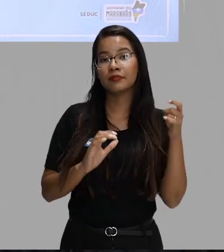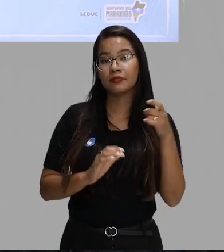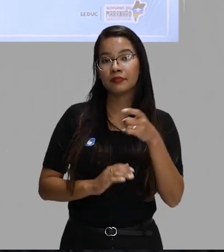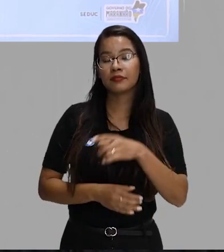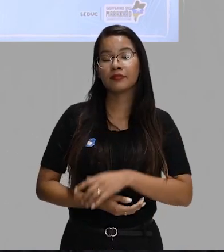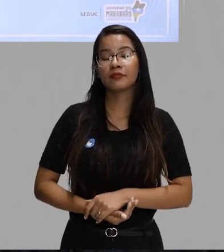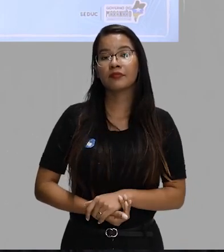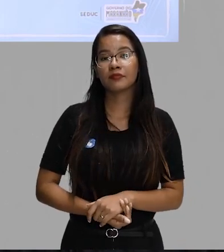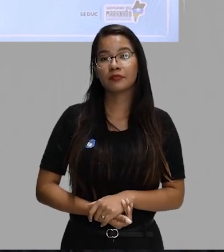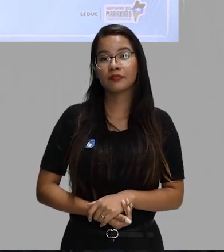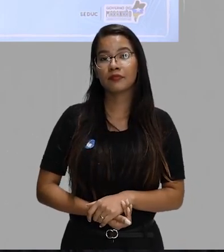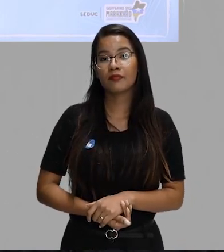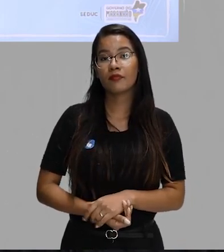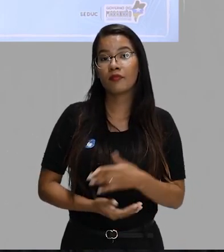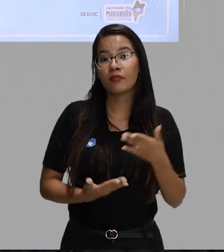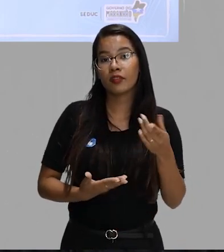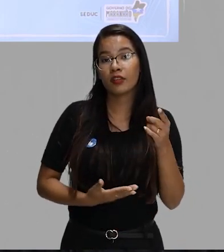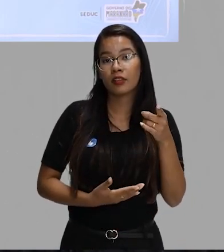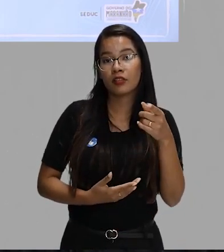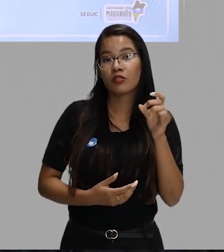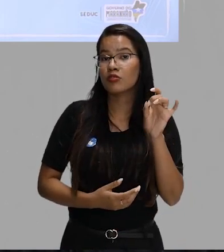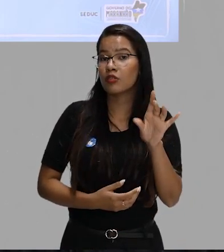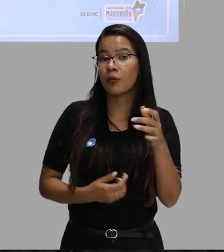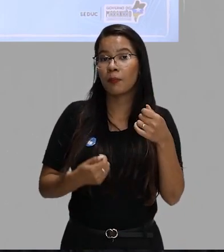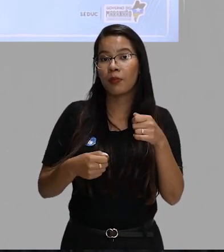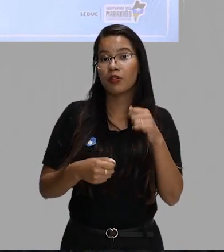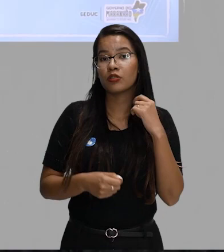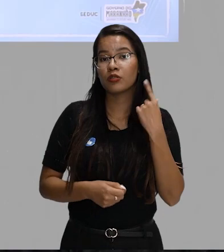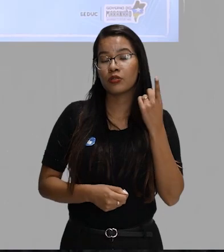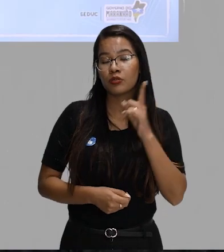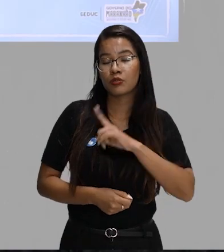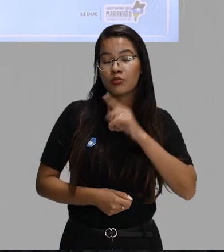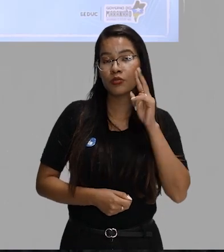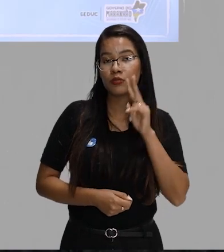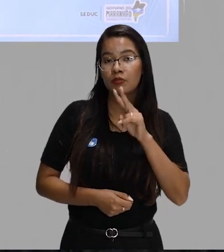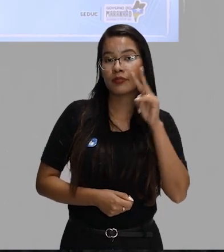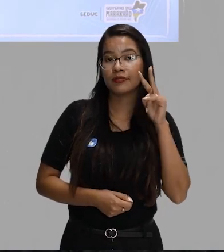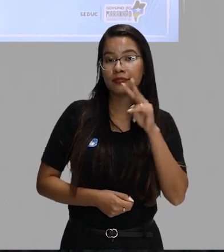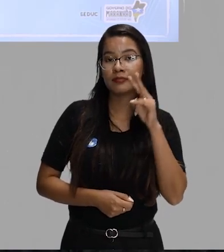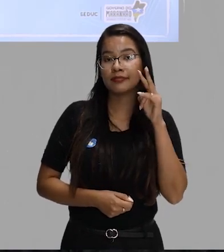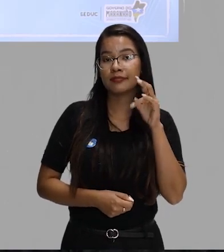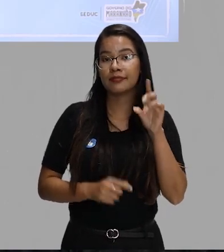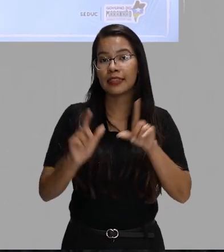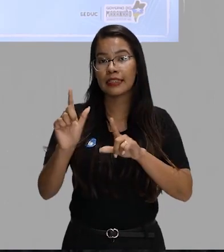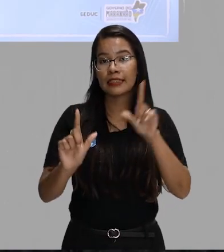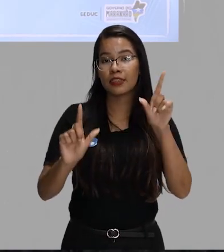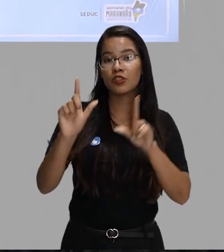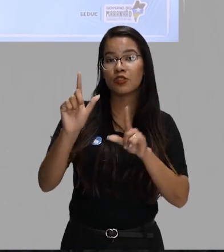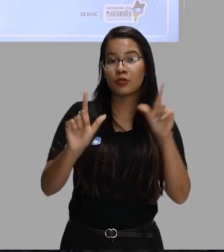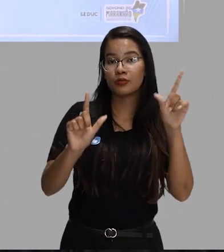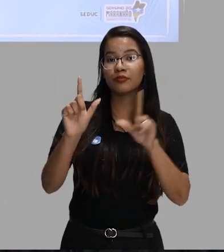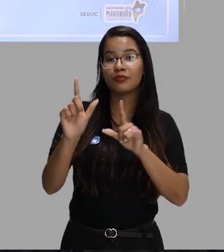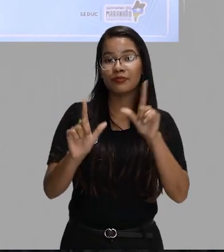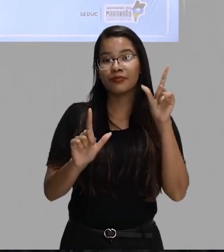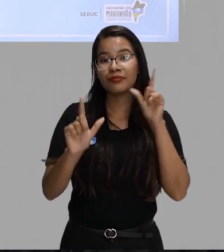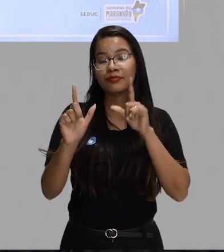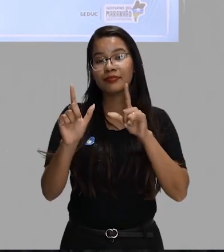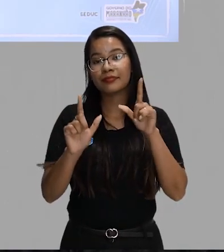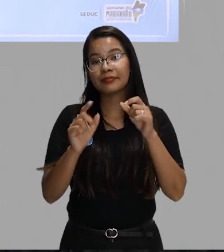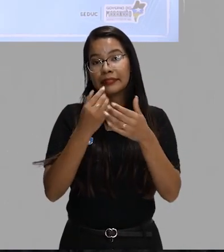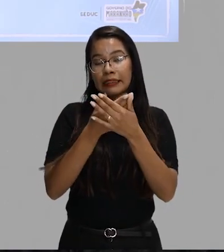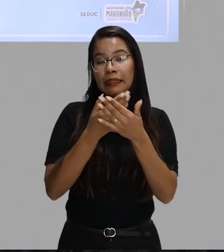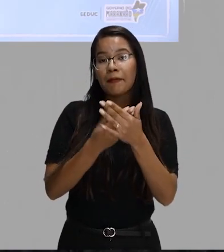forma. Então você só consegue nos ver aí, só consegue assistir essa aula porque tem